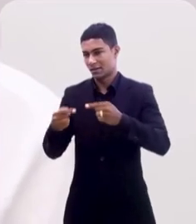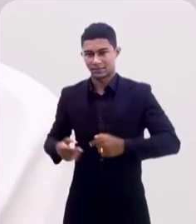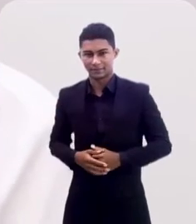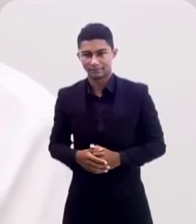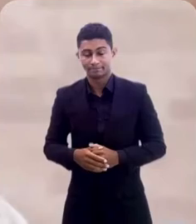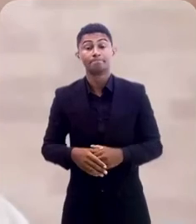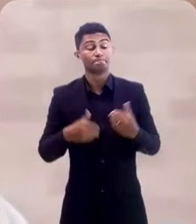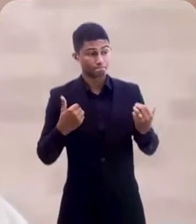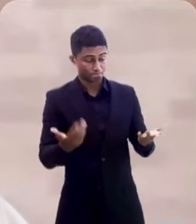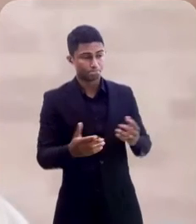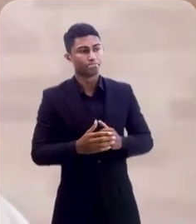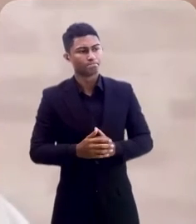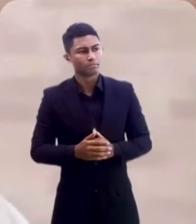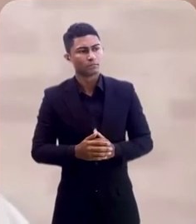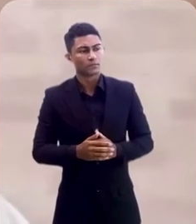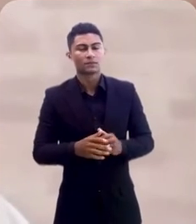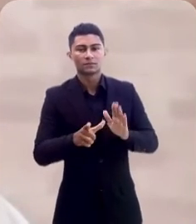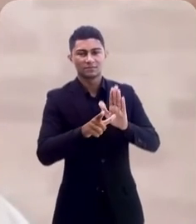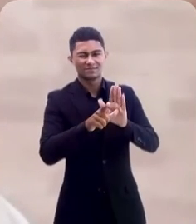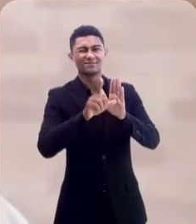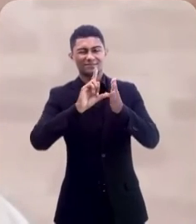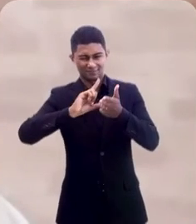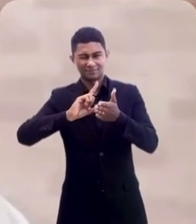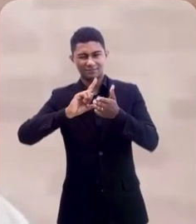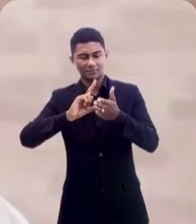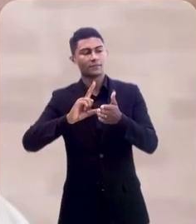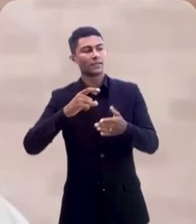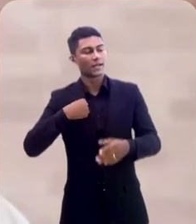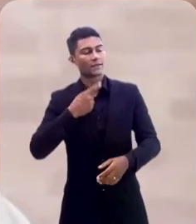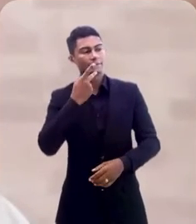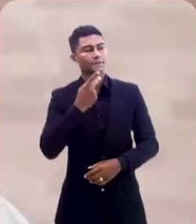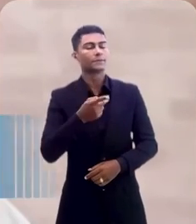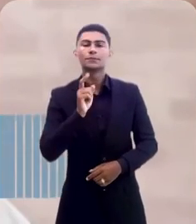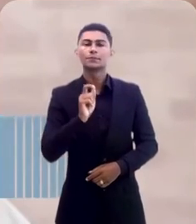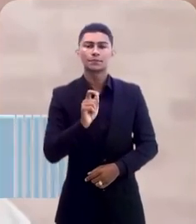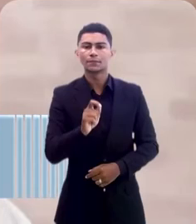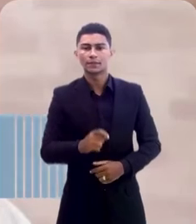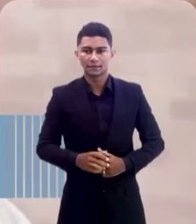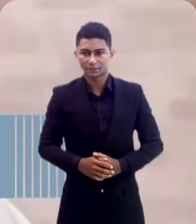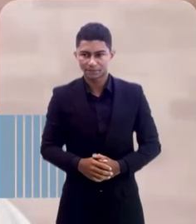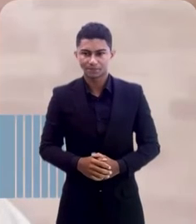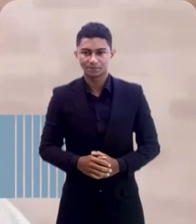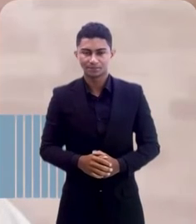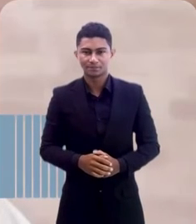tema. Preliminarmente, eu gostaria de afirmar